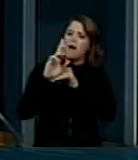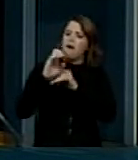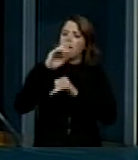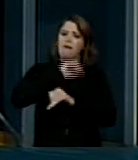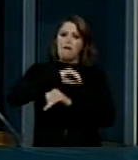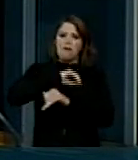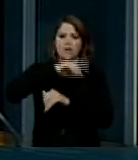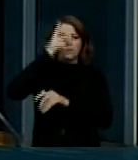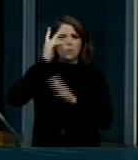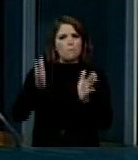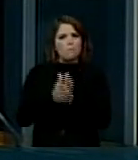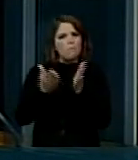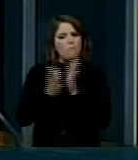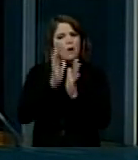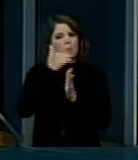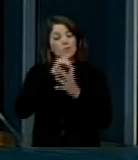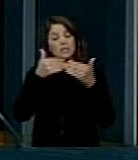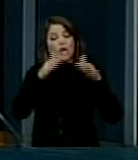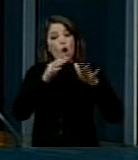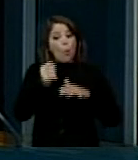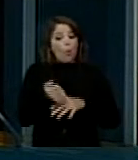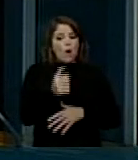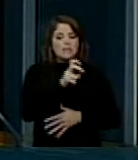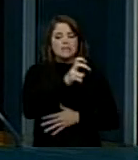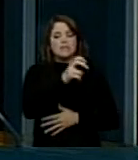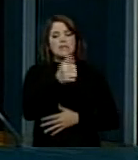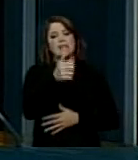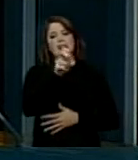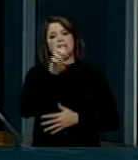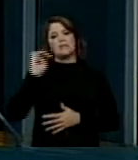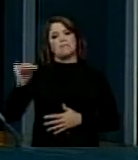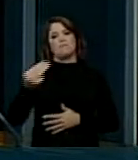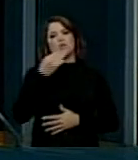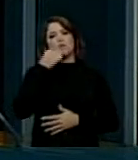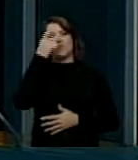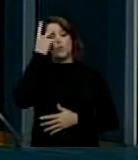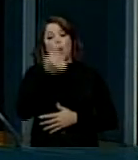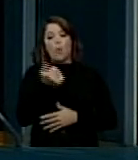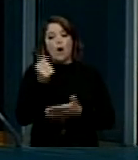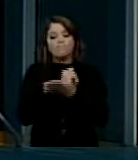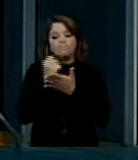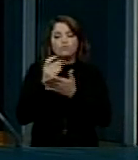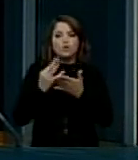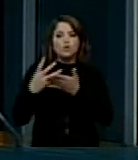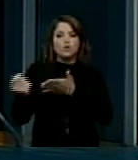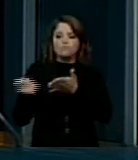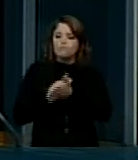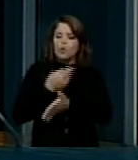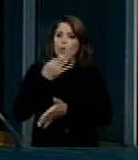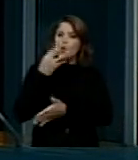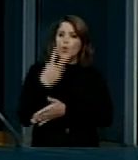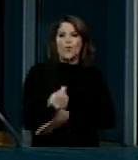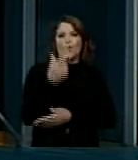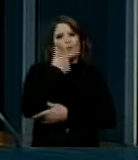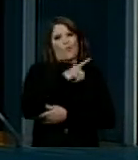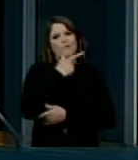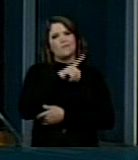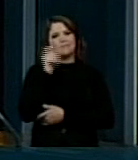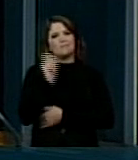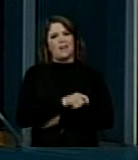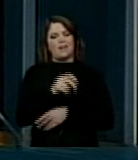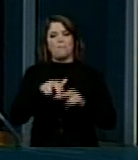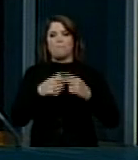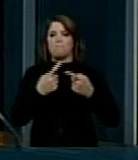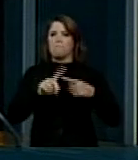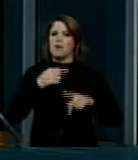dos mais pobres, abrir quase 15 milhões de carteiras assinadas, postos de trabalho com carteira assinada no Brasil. Mas,